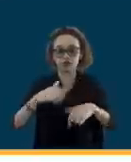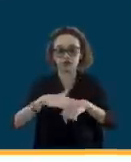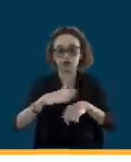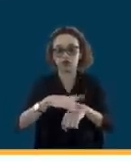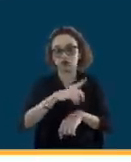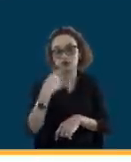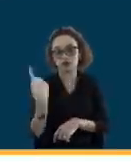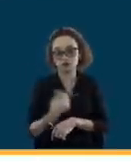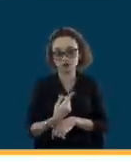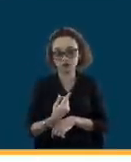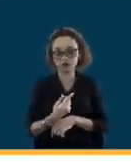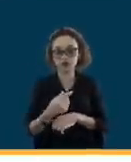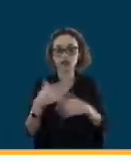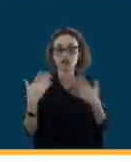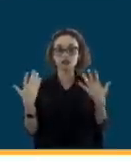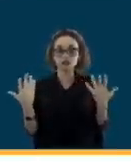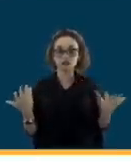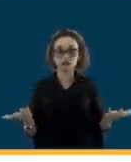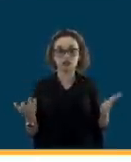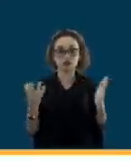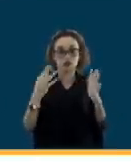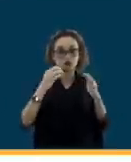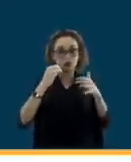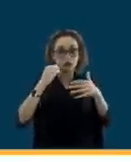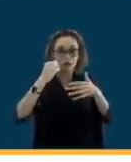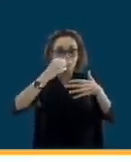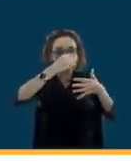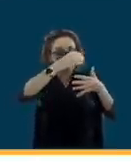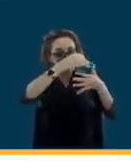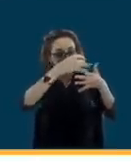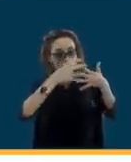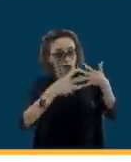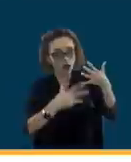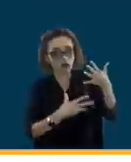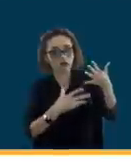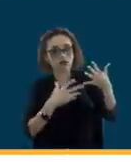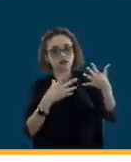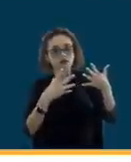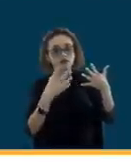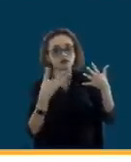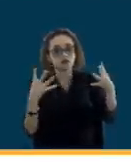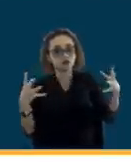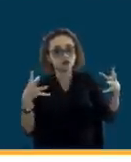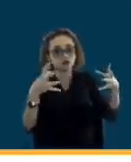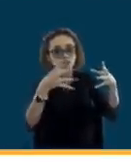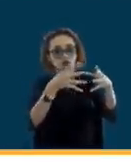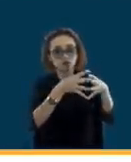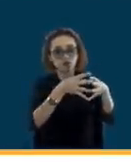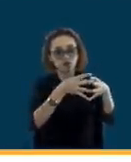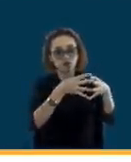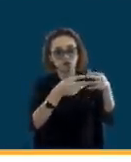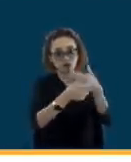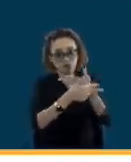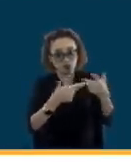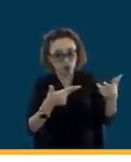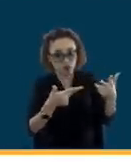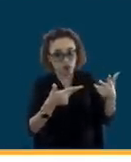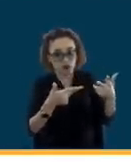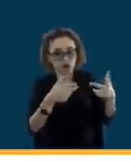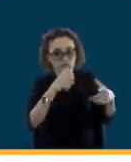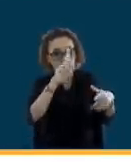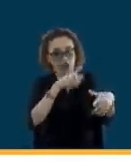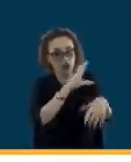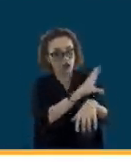essa quantidade, essa pletora, esse monte de coisas realizada culturalmente no